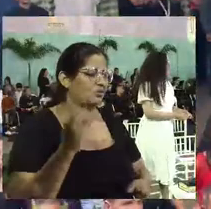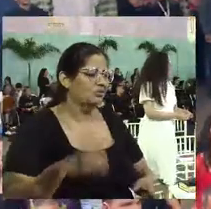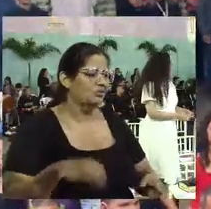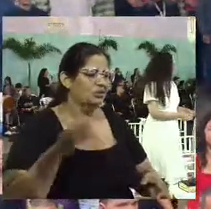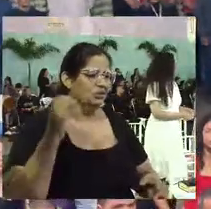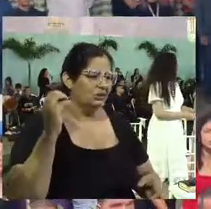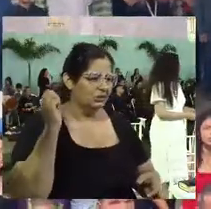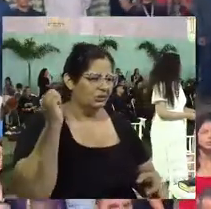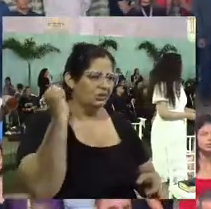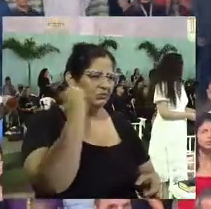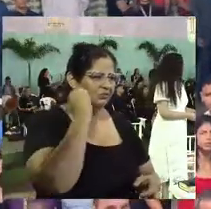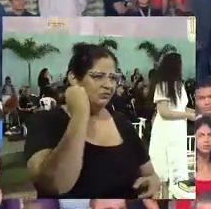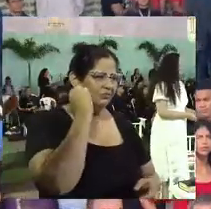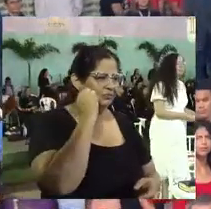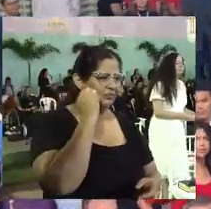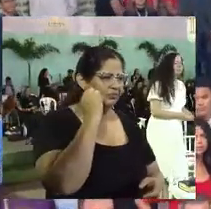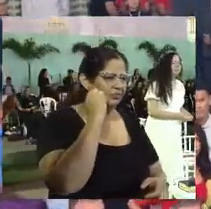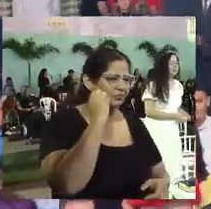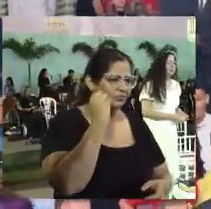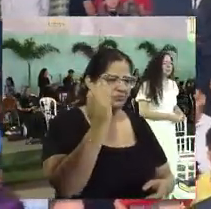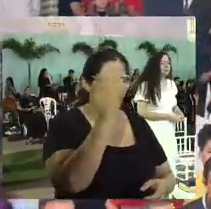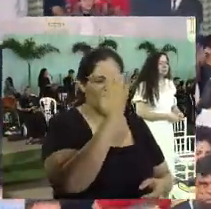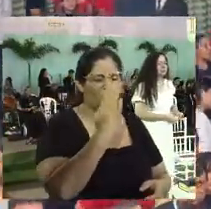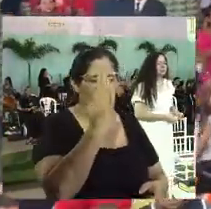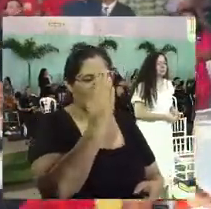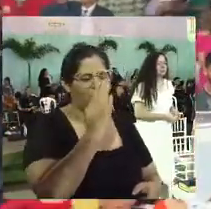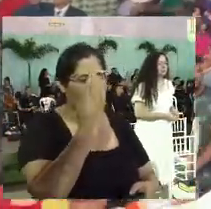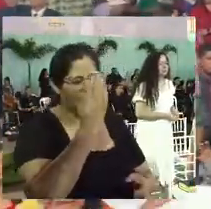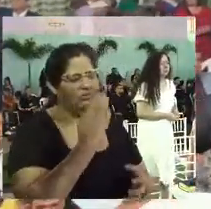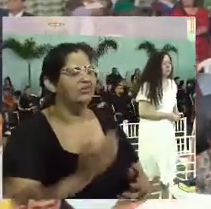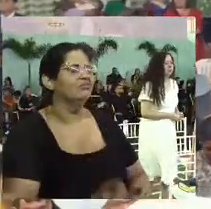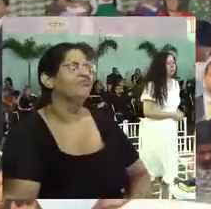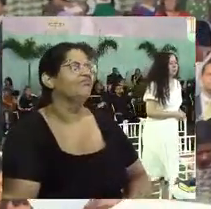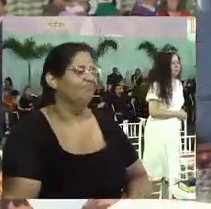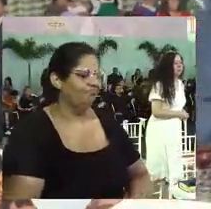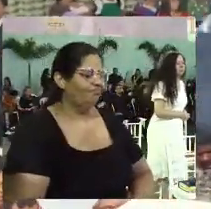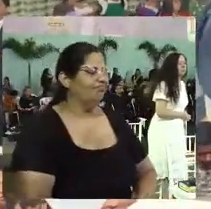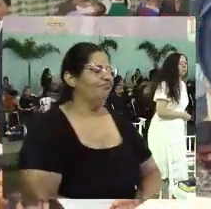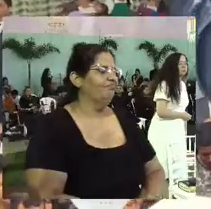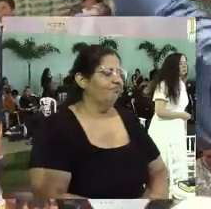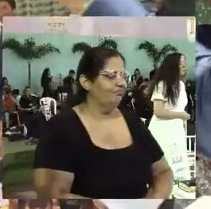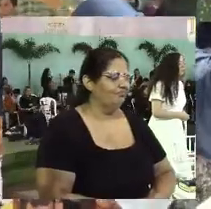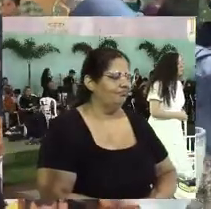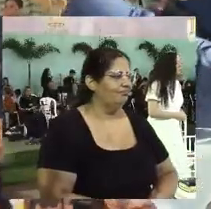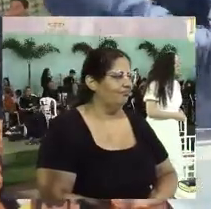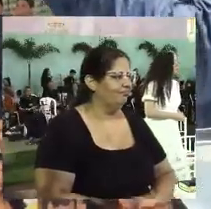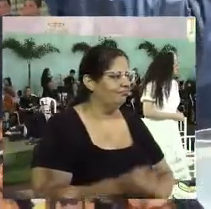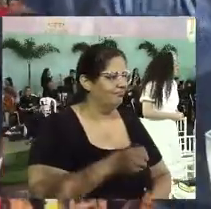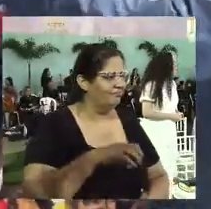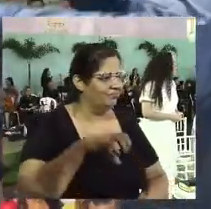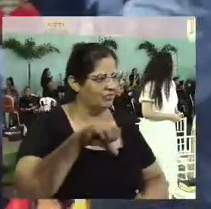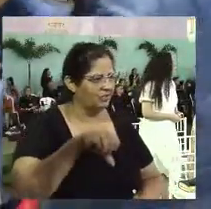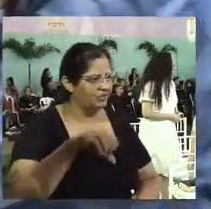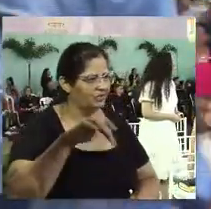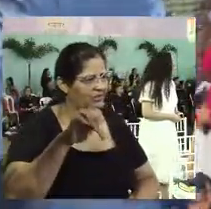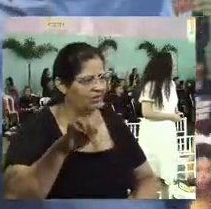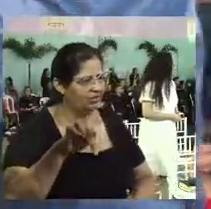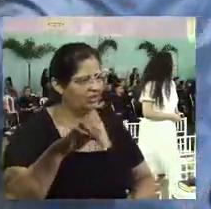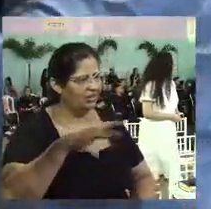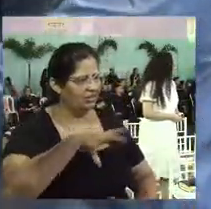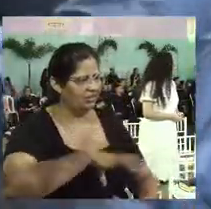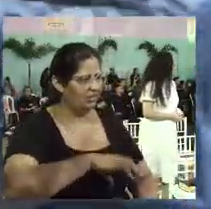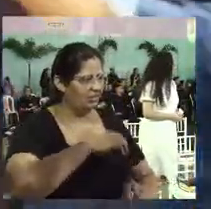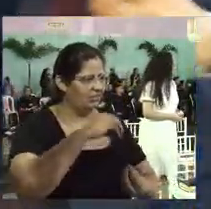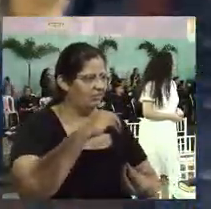já são 95 anos para Jesus aliás 97 né